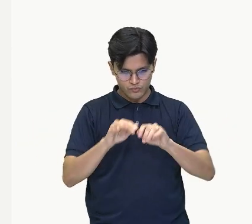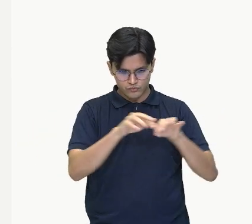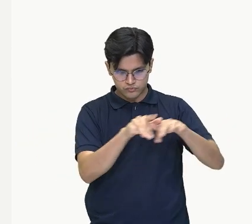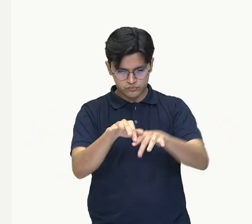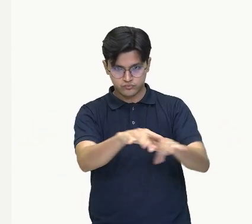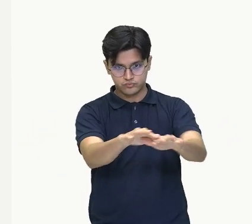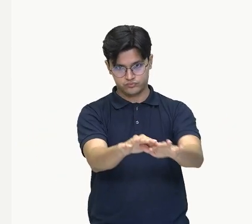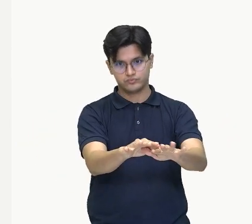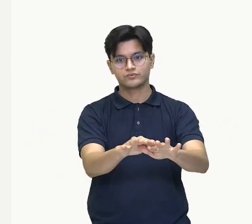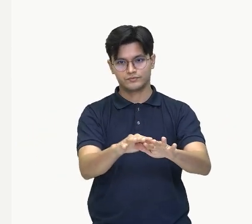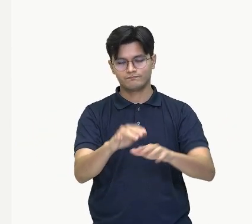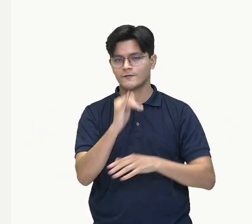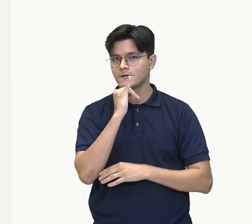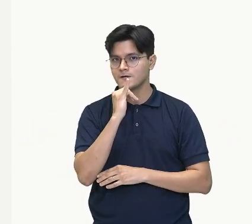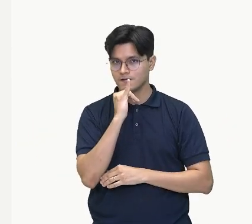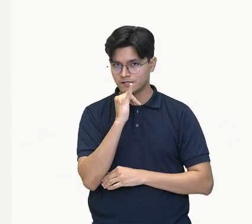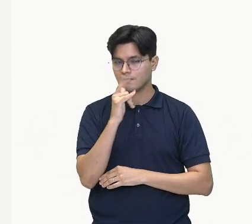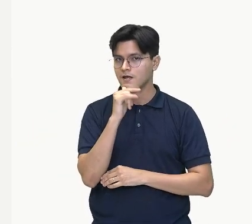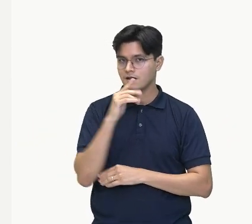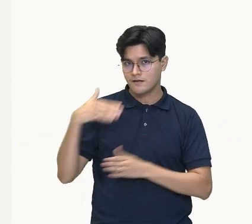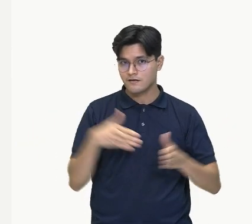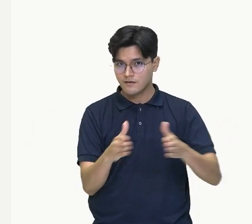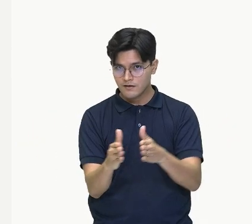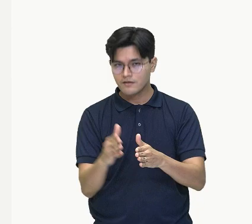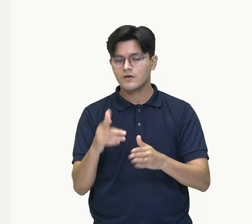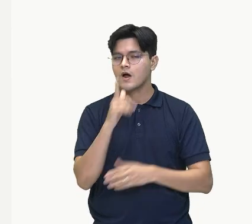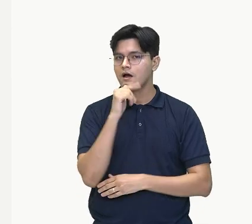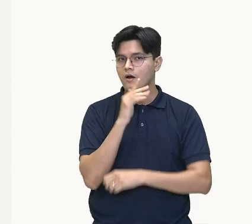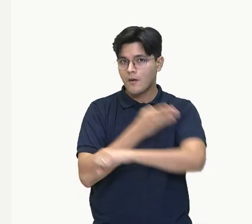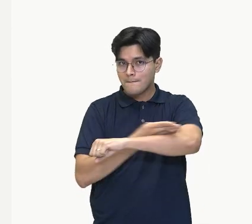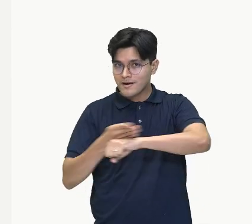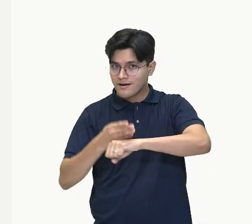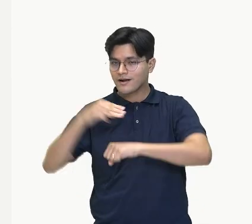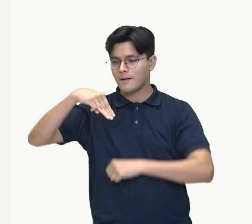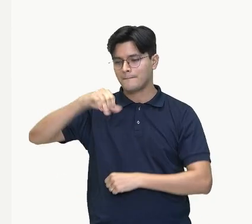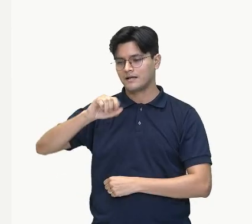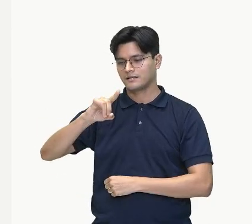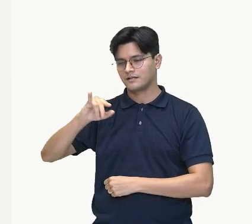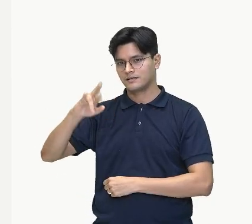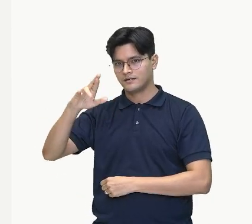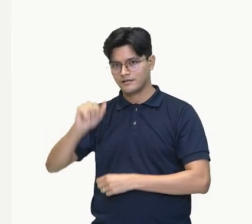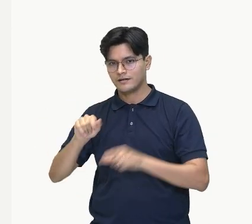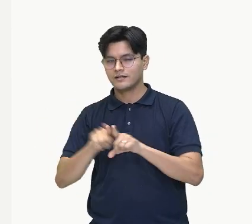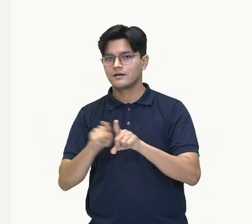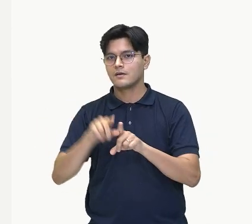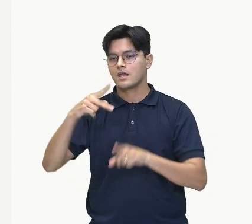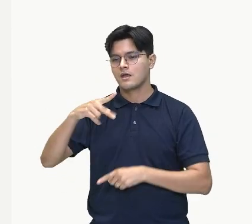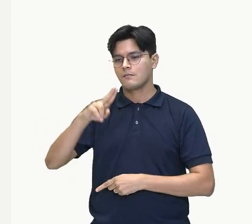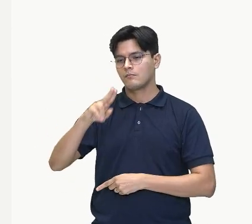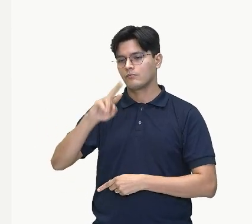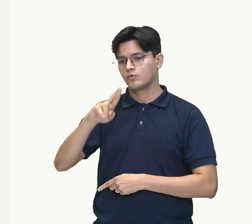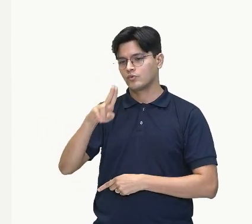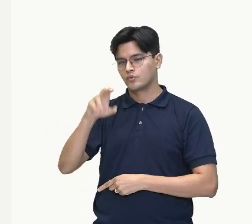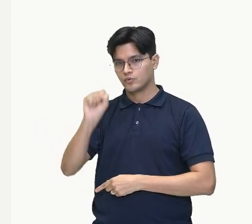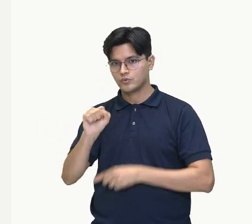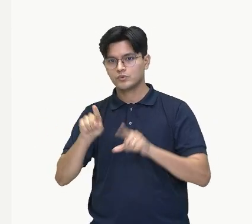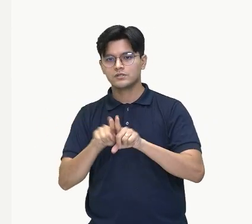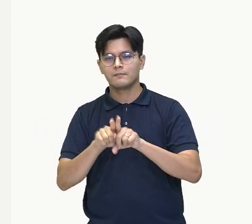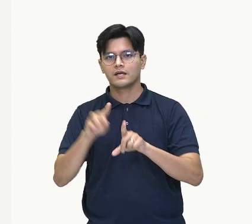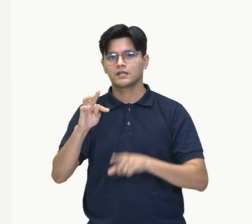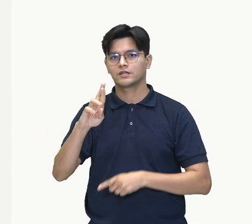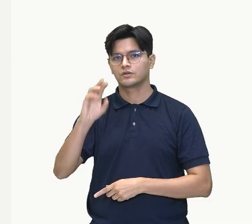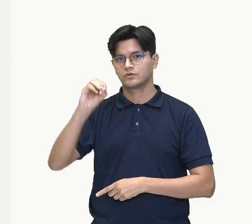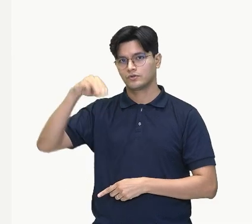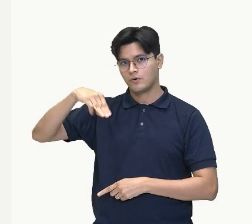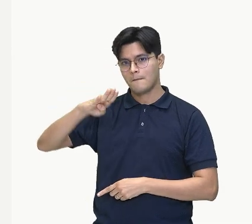nós temos como exemplo de rios de água branca o Rio Madeira, o Rio Purus e o Rio